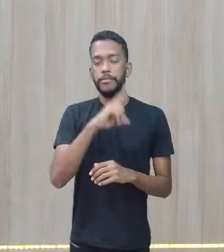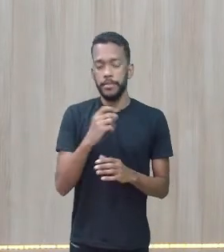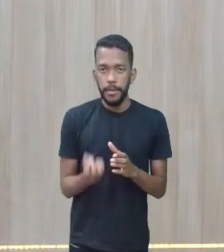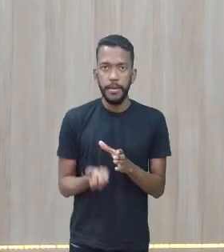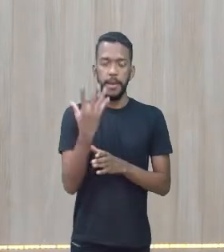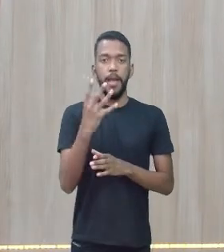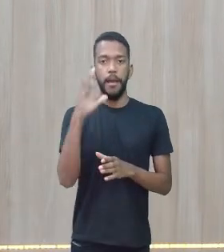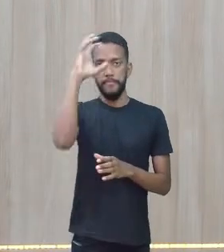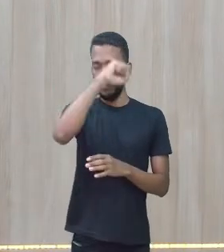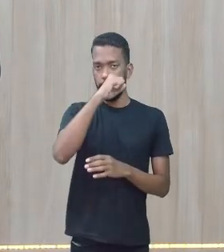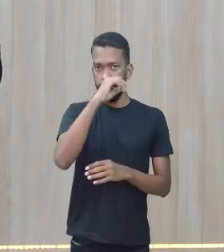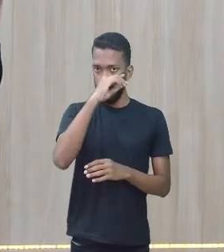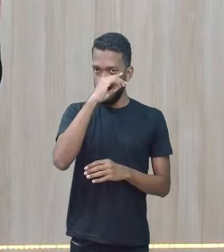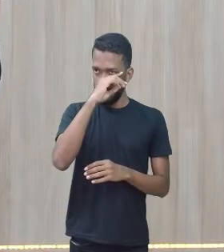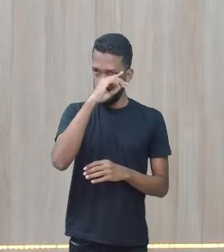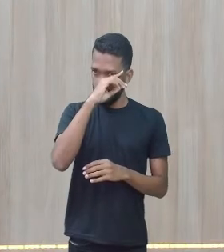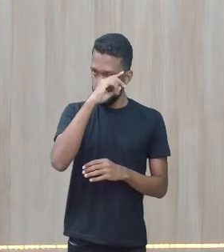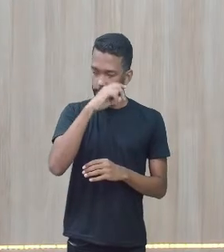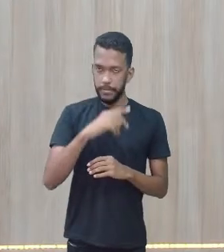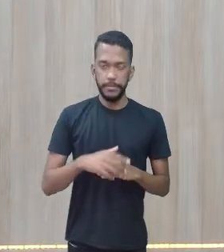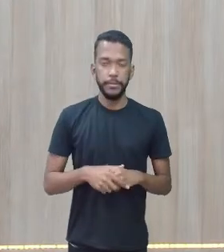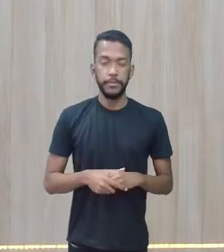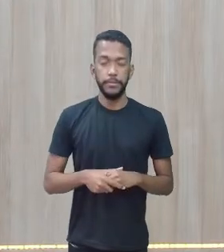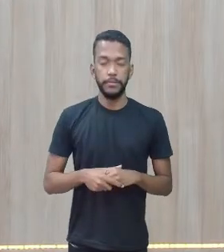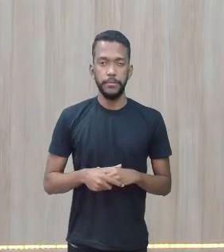sim um aprendizado. Então,